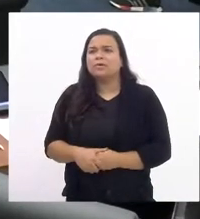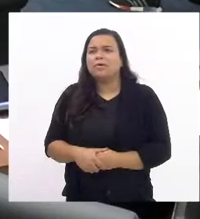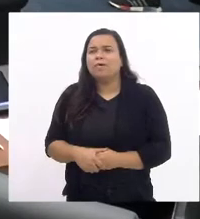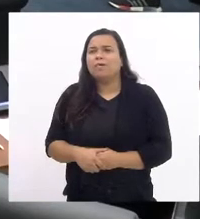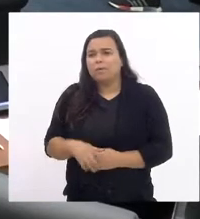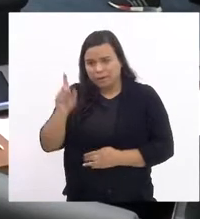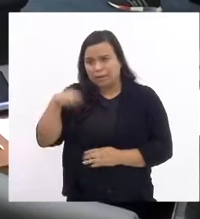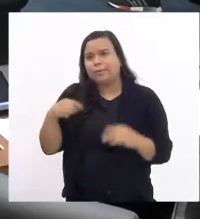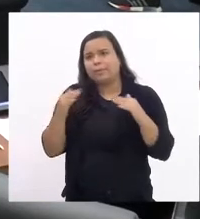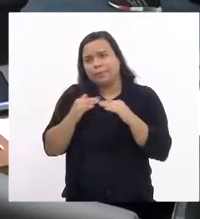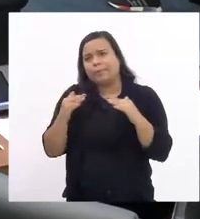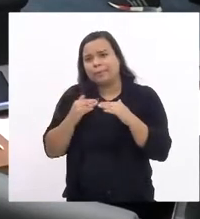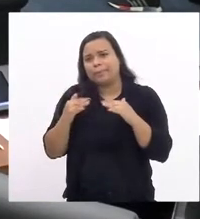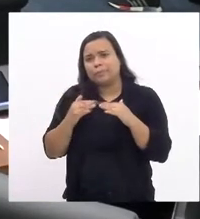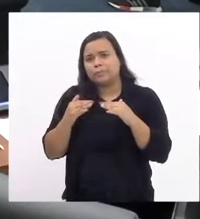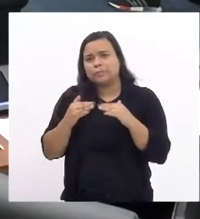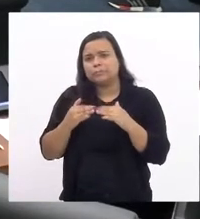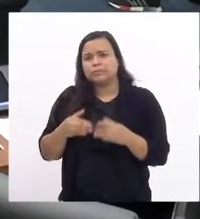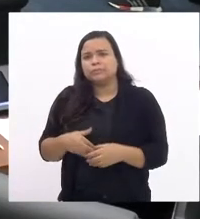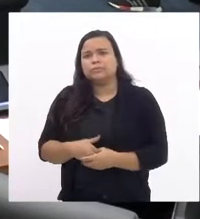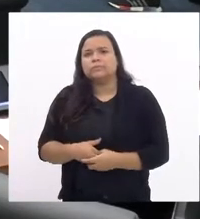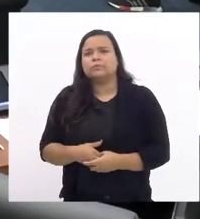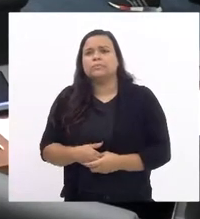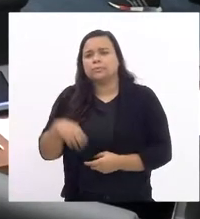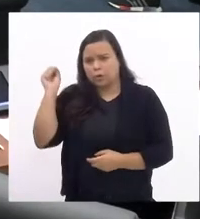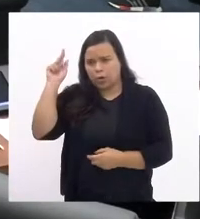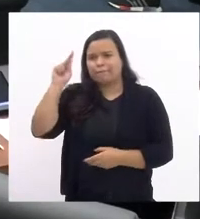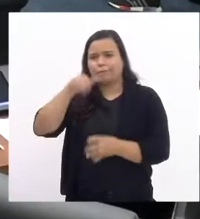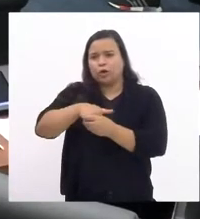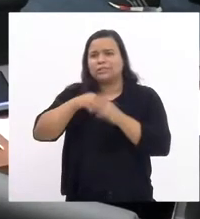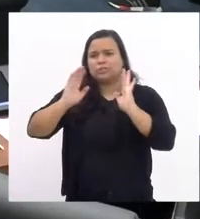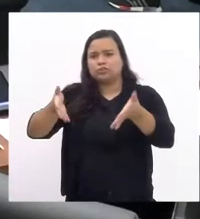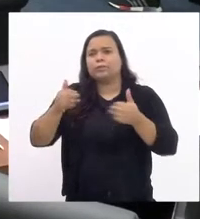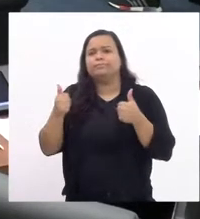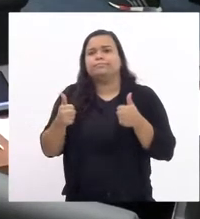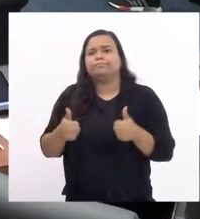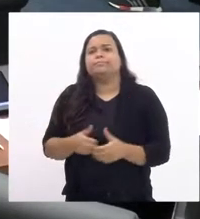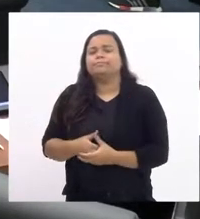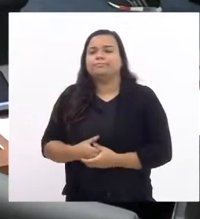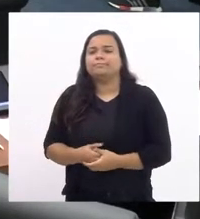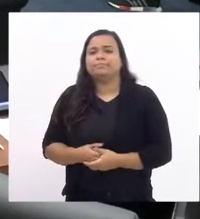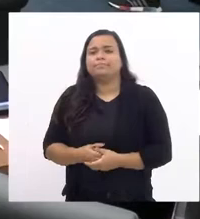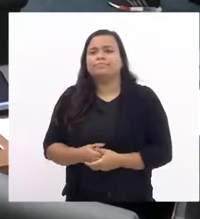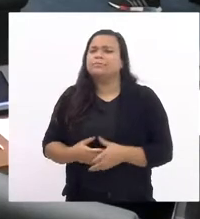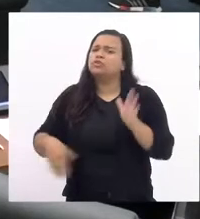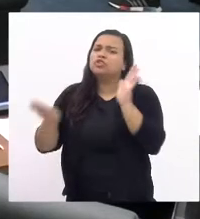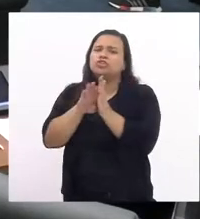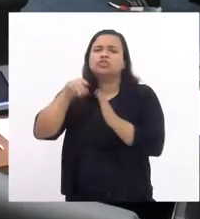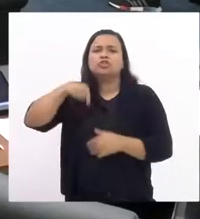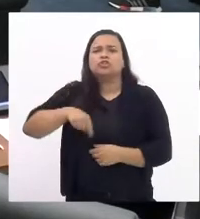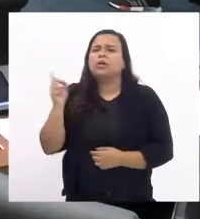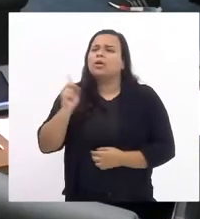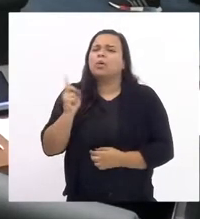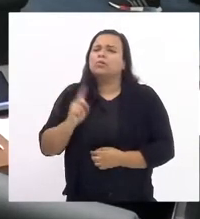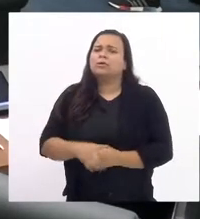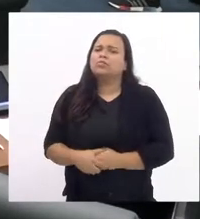o acordo. Tá, votei já, tá? Ainda não chegou aqui, não. Já